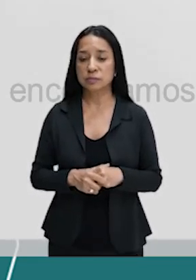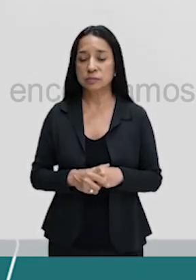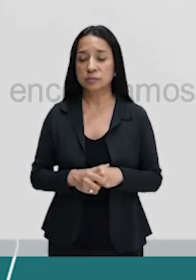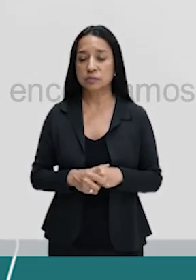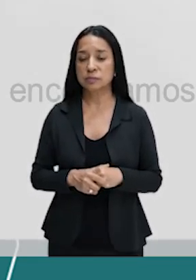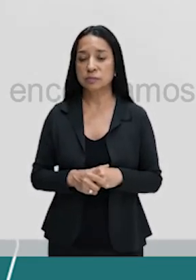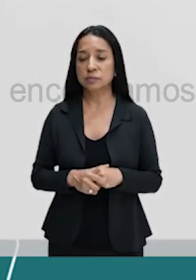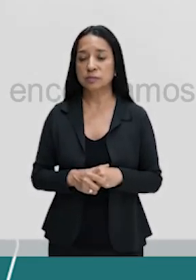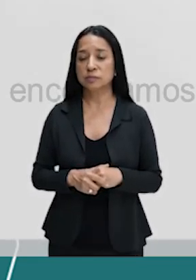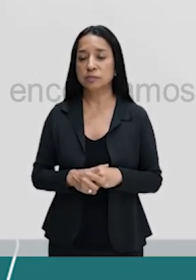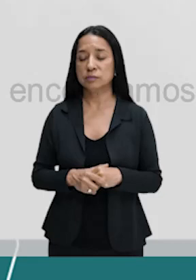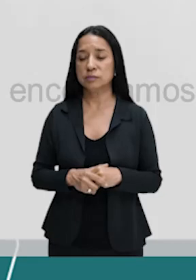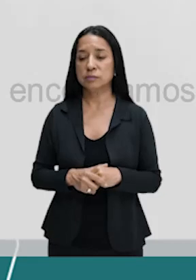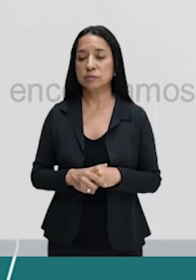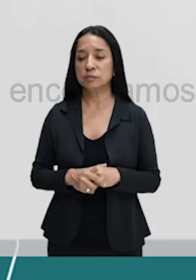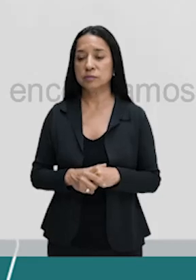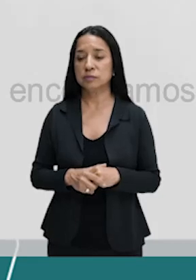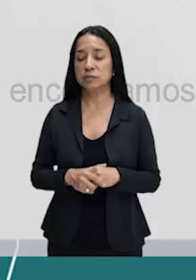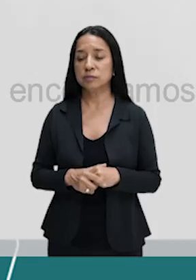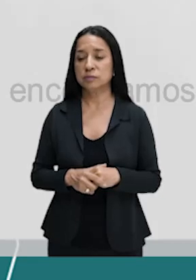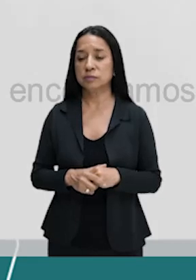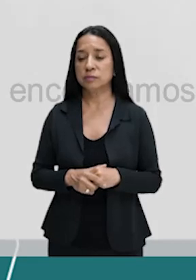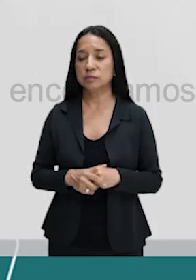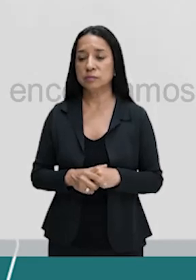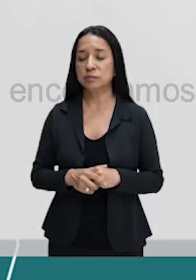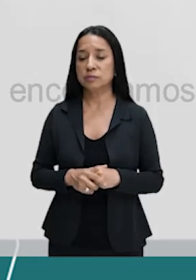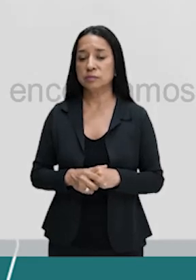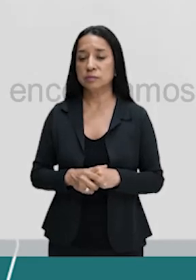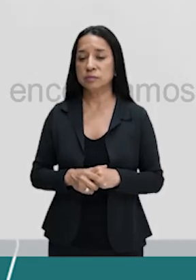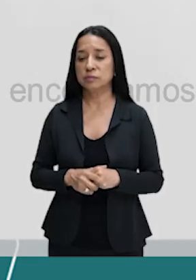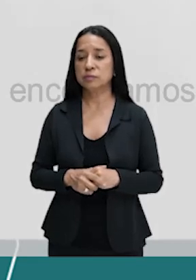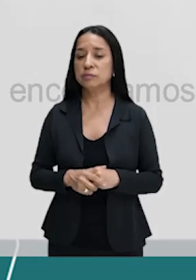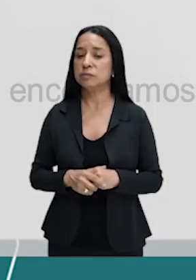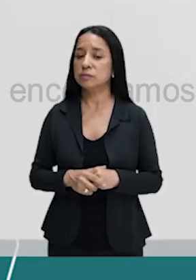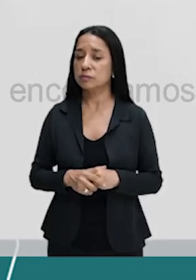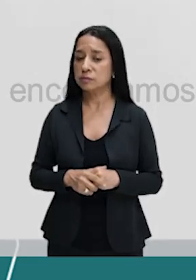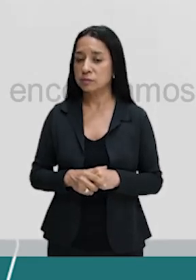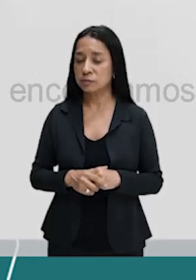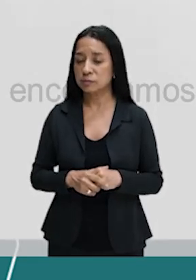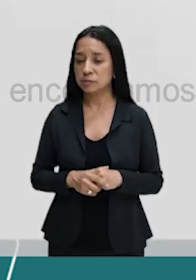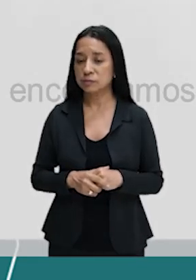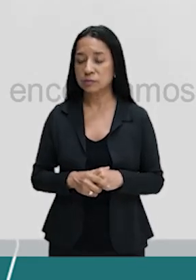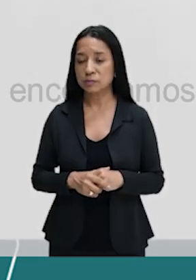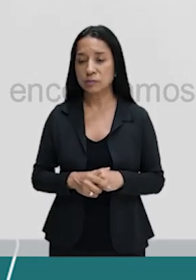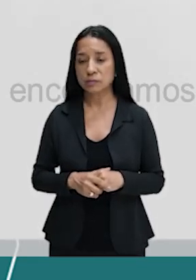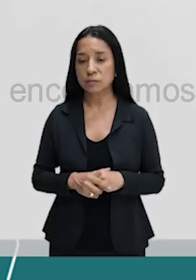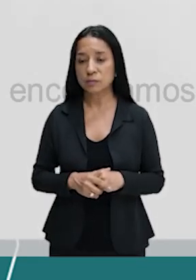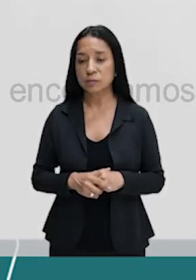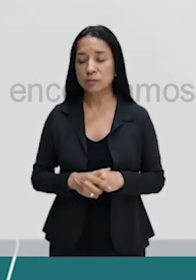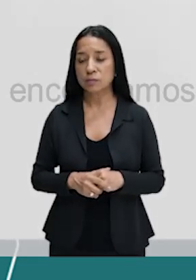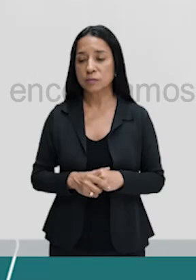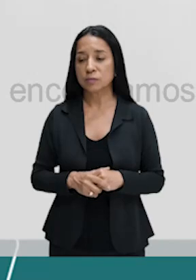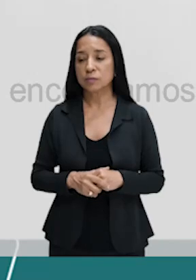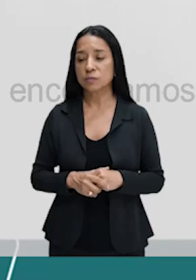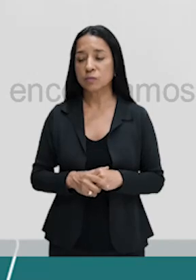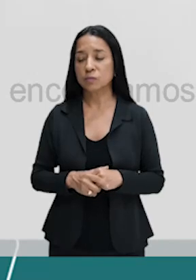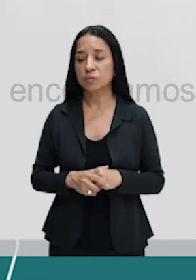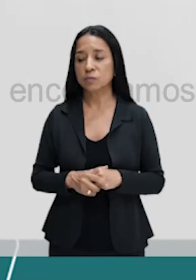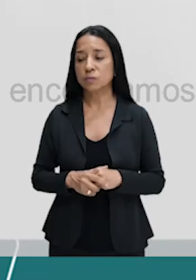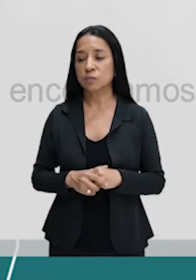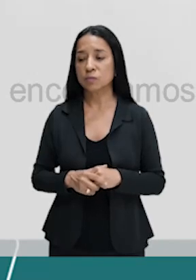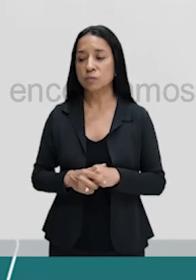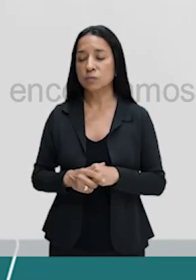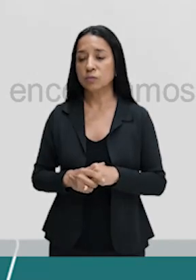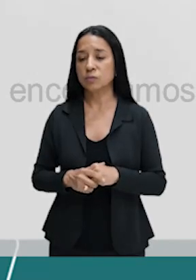8 en frente del cine. Quedamos com Juan a las 8